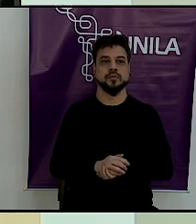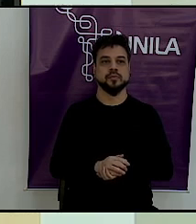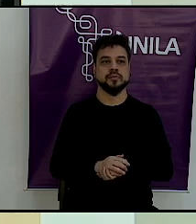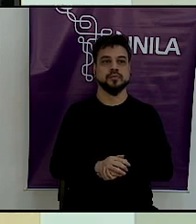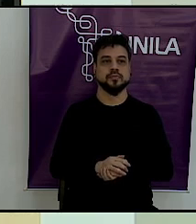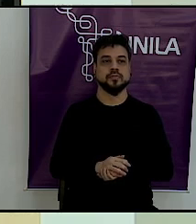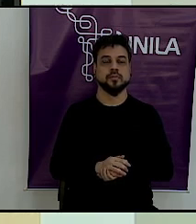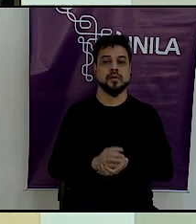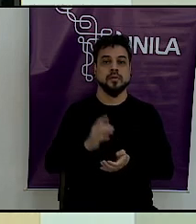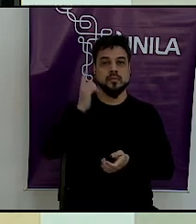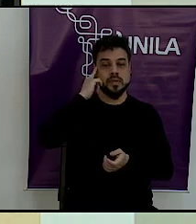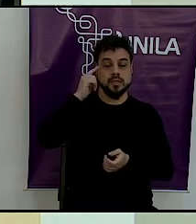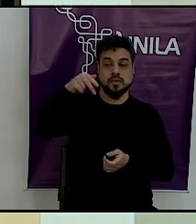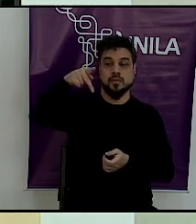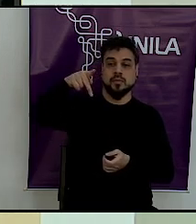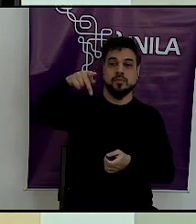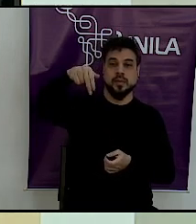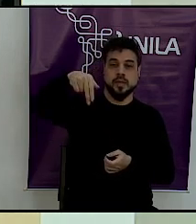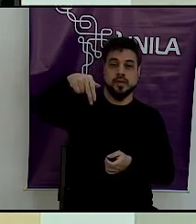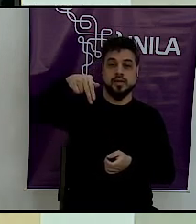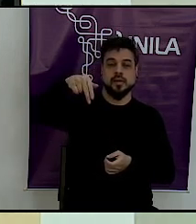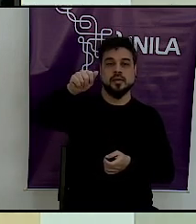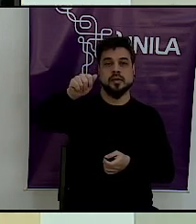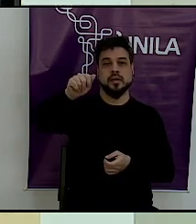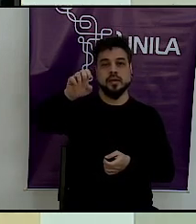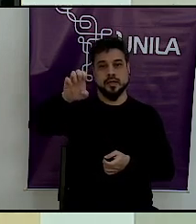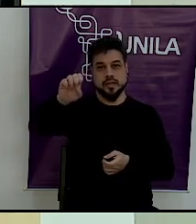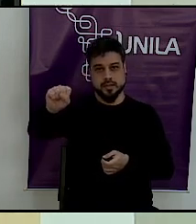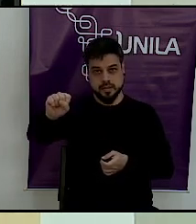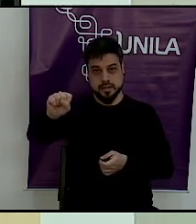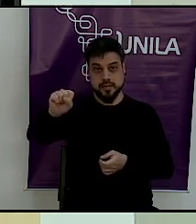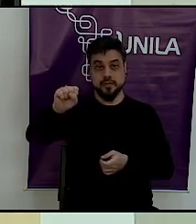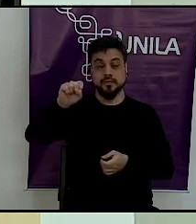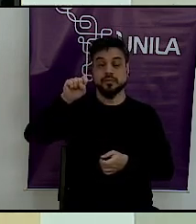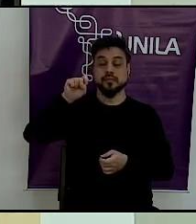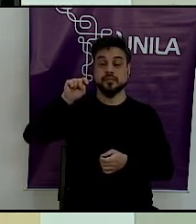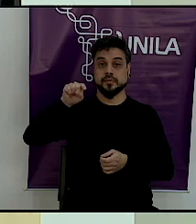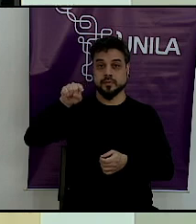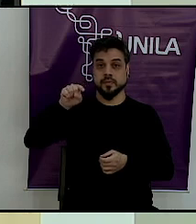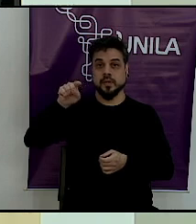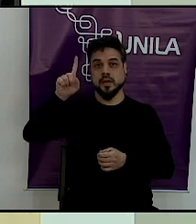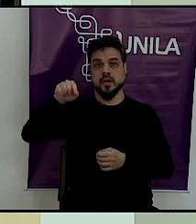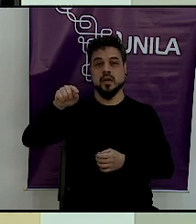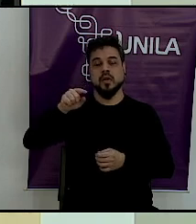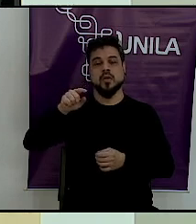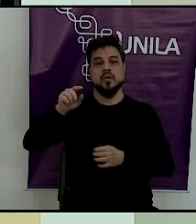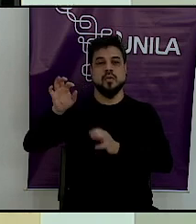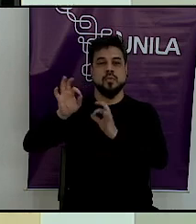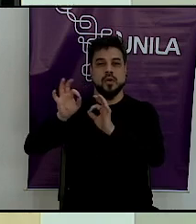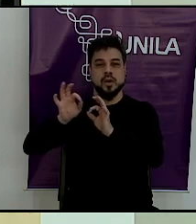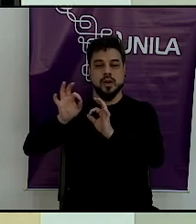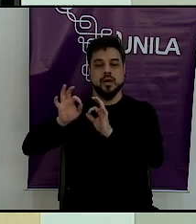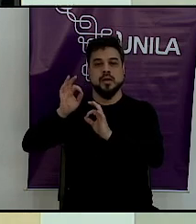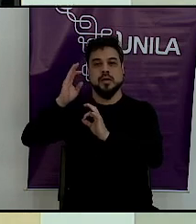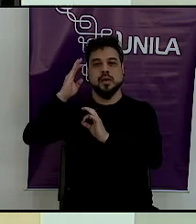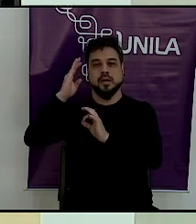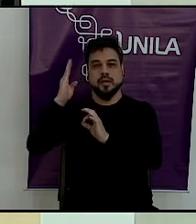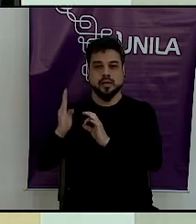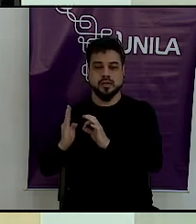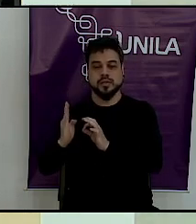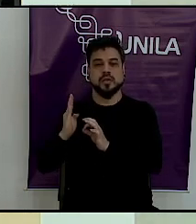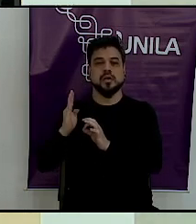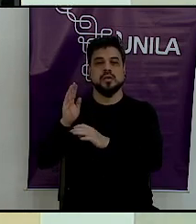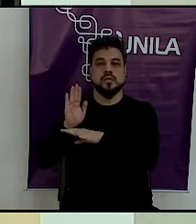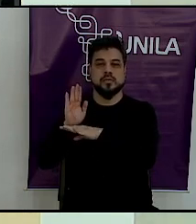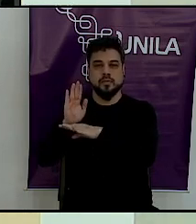relação ao PNAES, né, ao Programa Nacional de Assistência Estudantil, né, as bolsas e os auxílios que os nossos estudantes recebem,